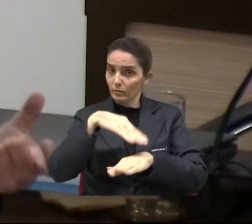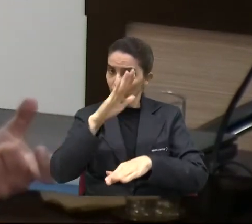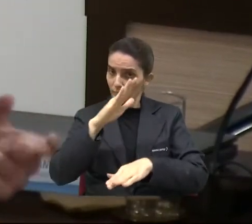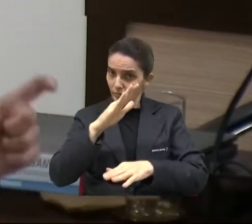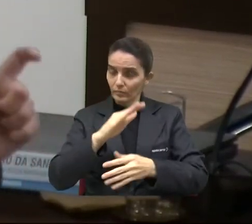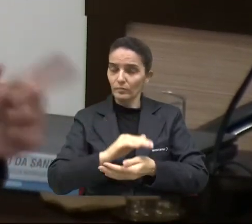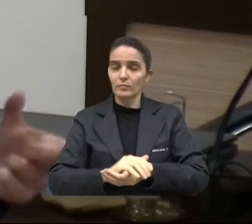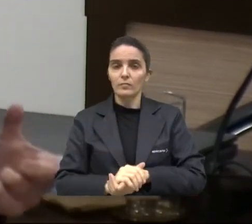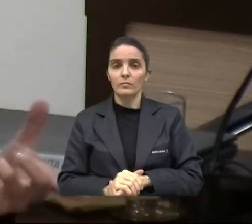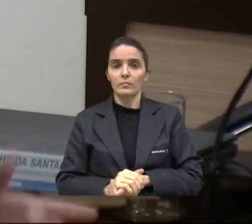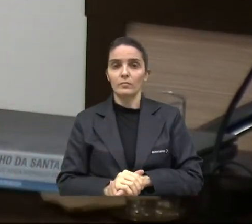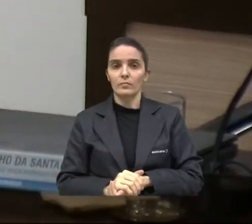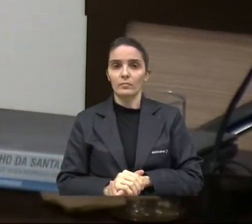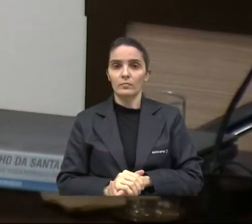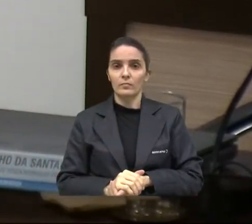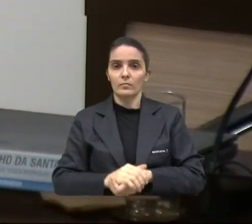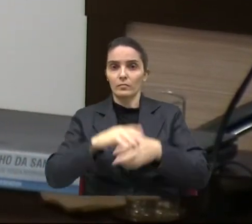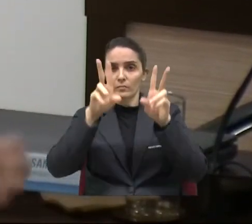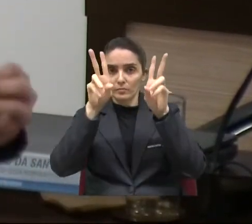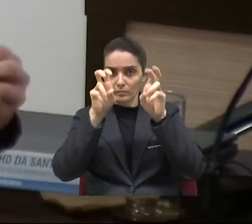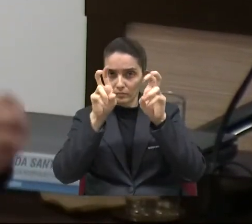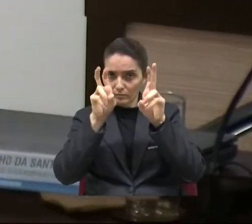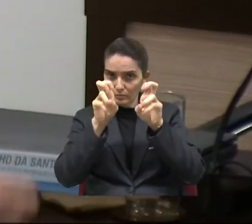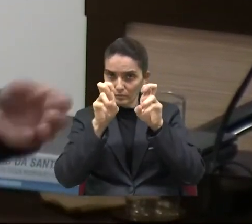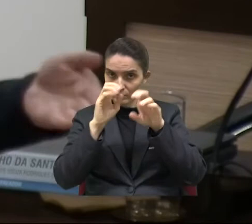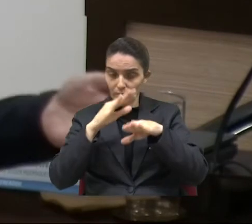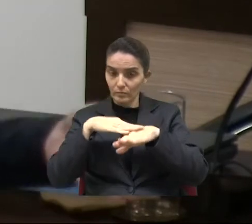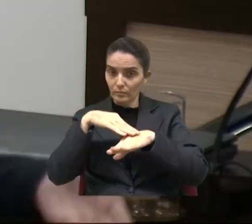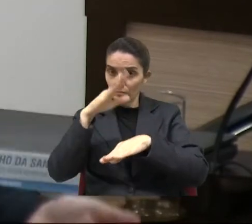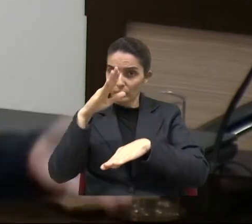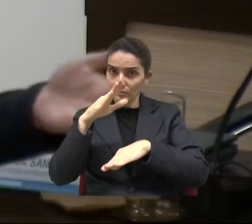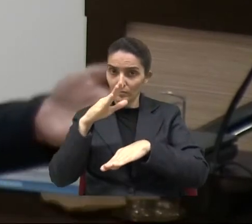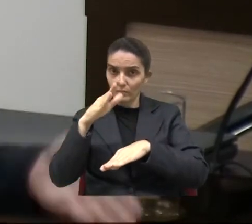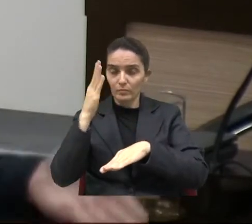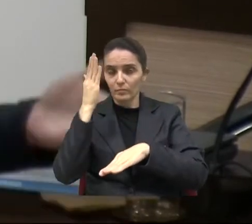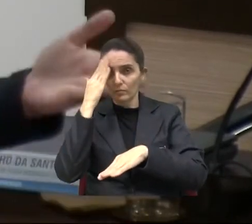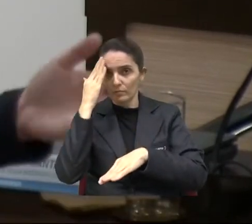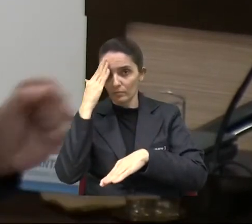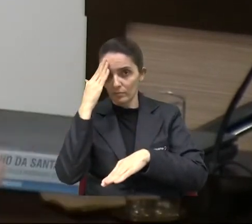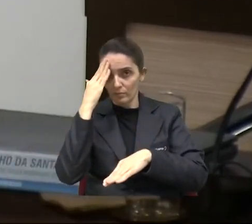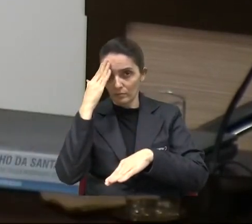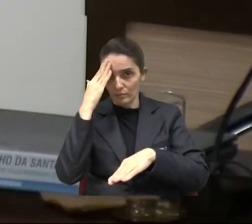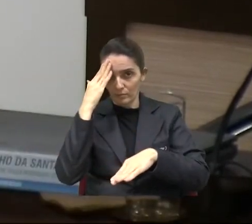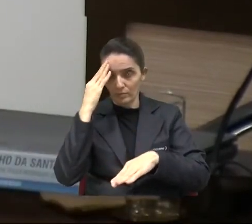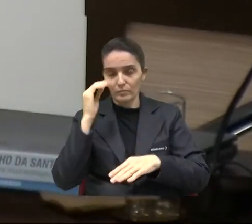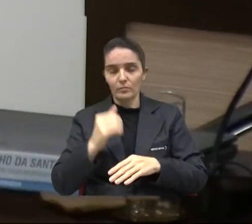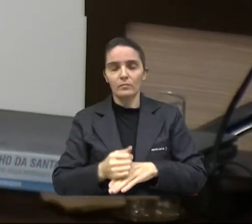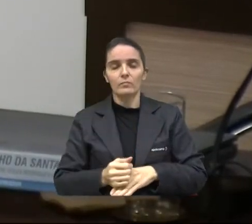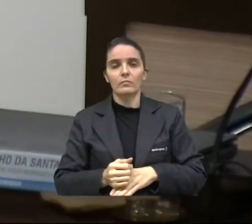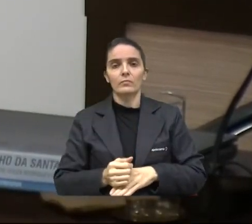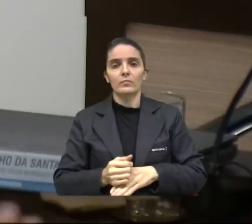ao caput dos artigos é buscar a exposição de motivos de cada lei.